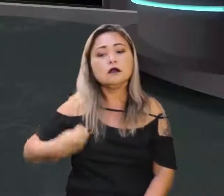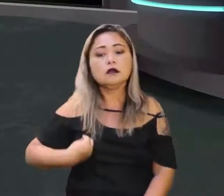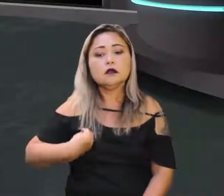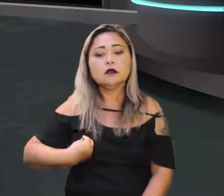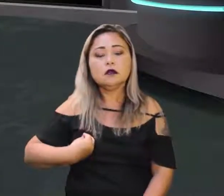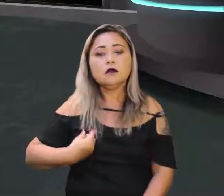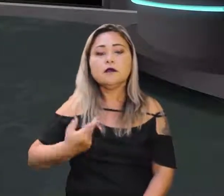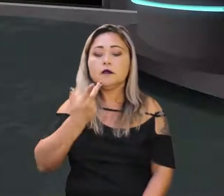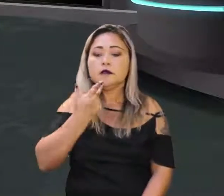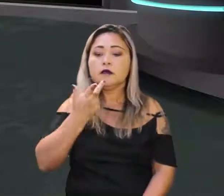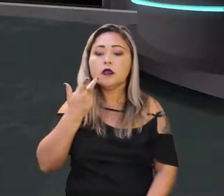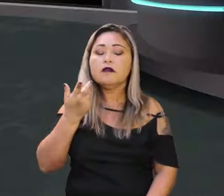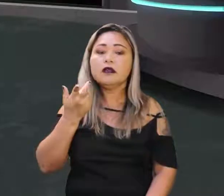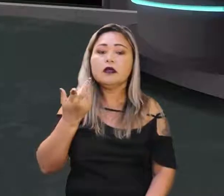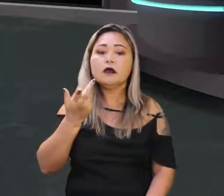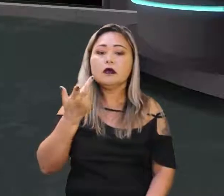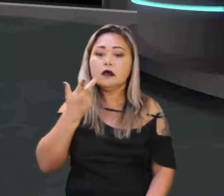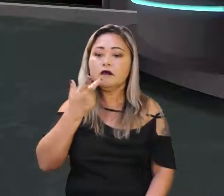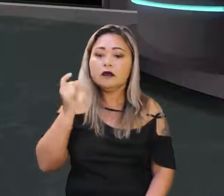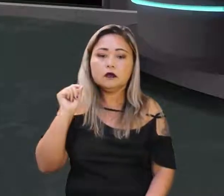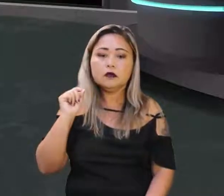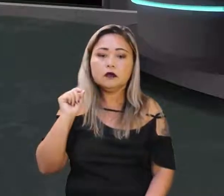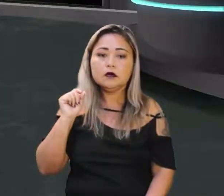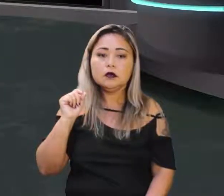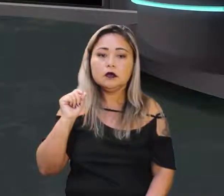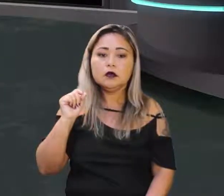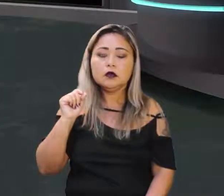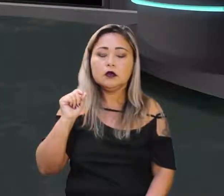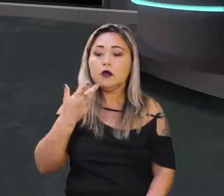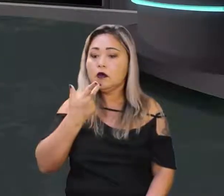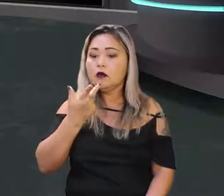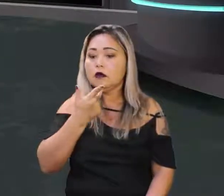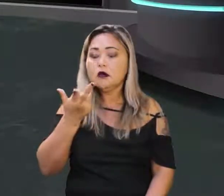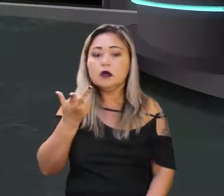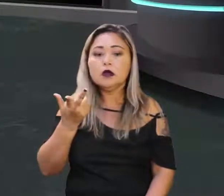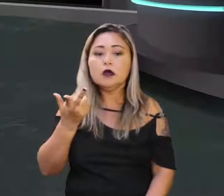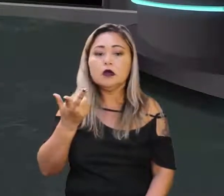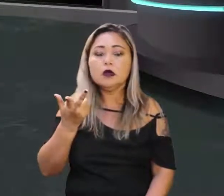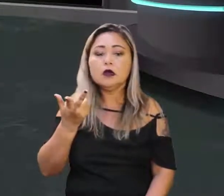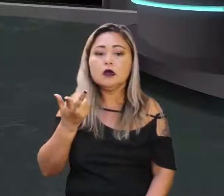corrigir só uma coisa que eu falei, tá? Que, assim, falando assim,